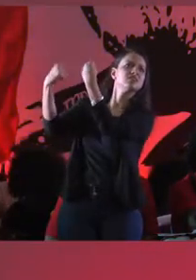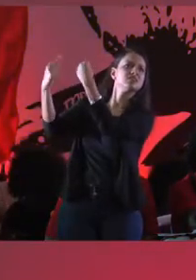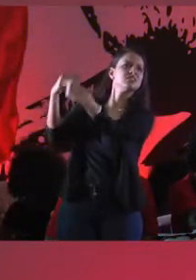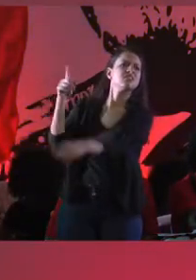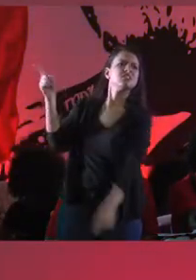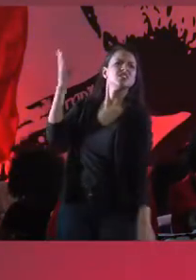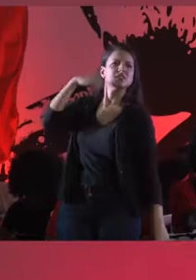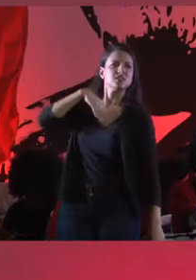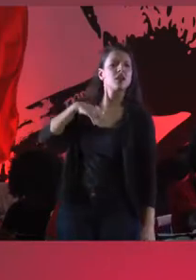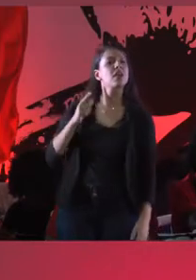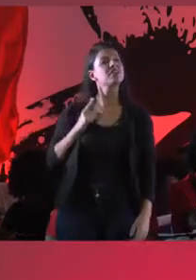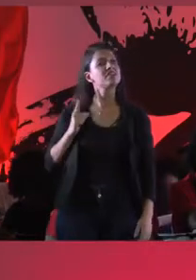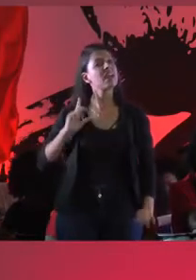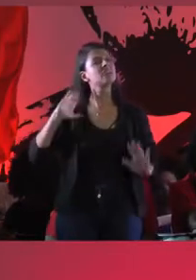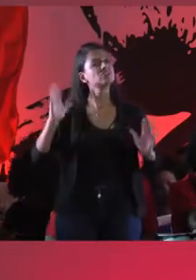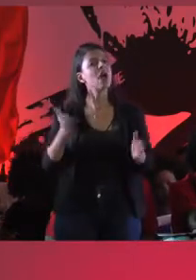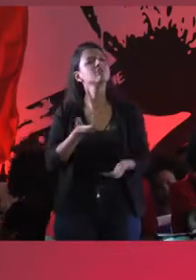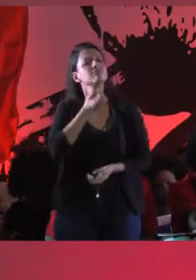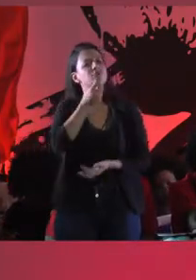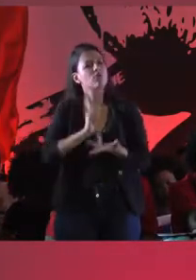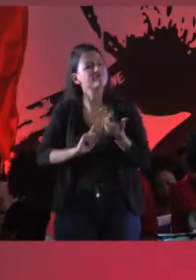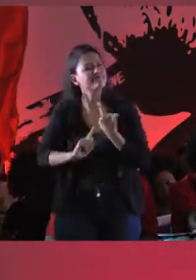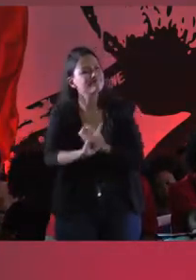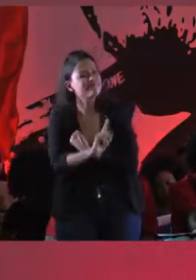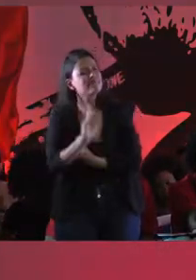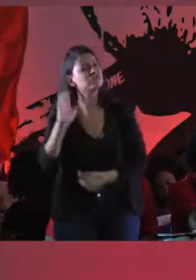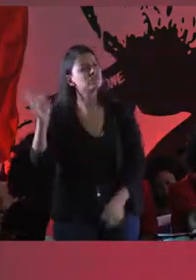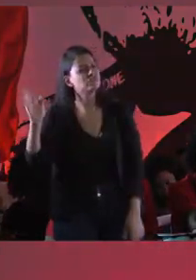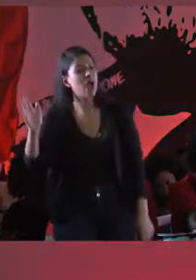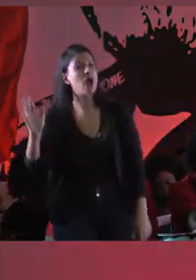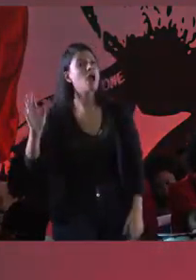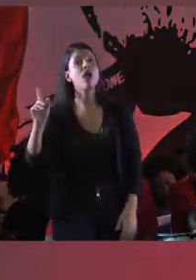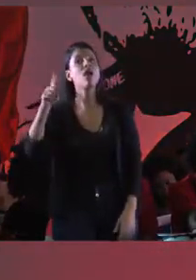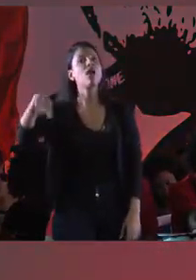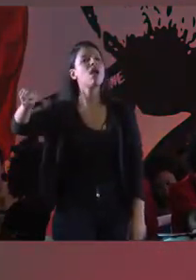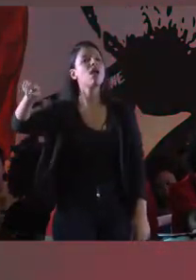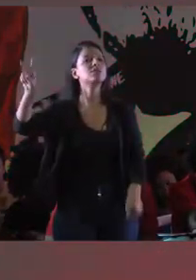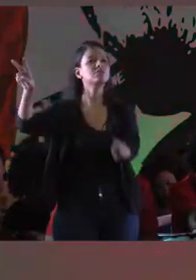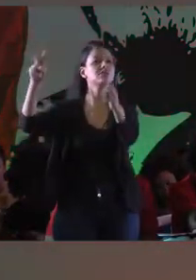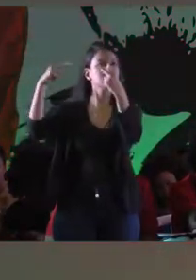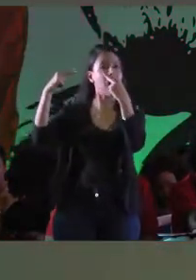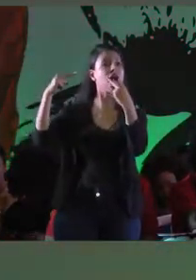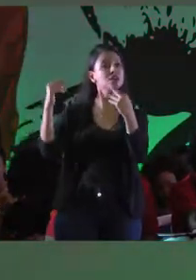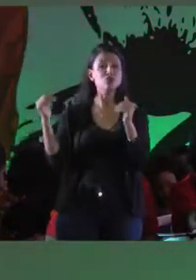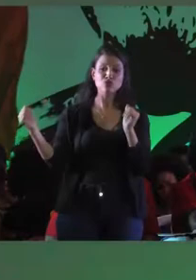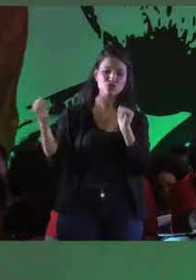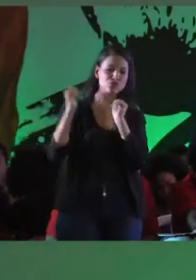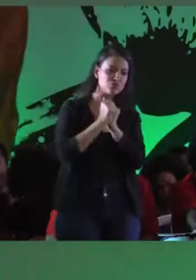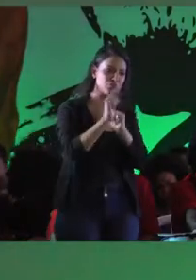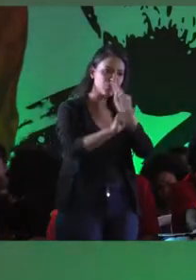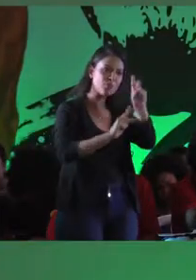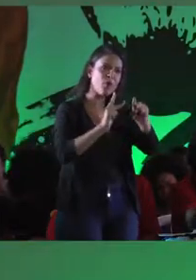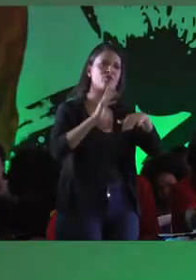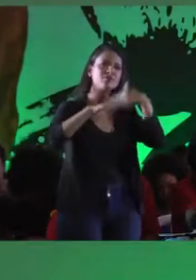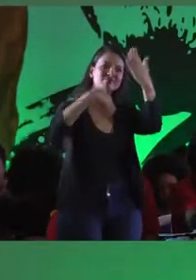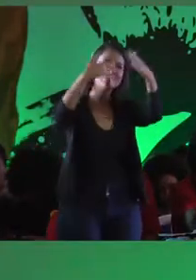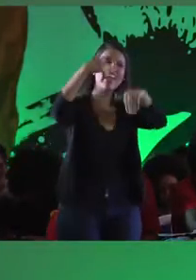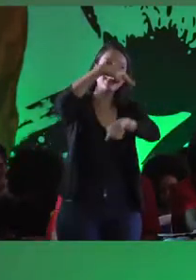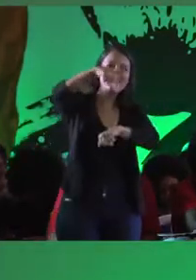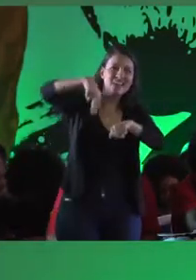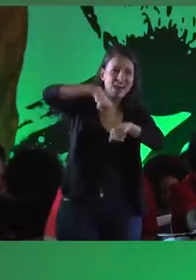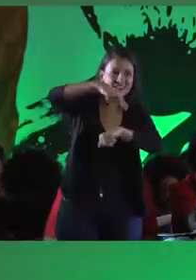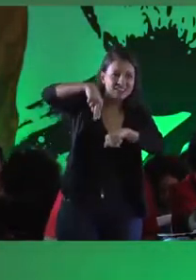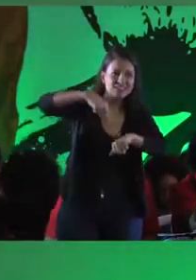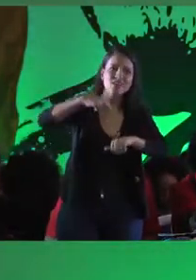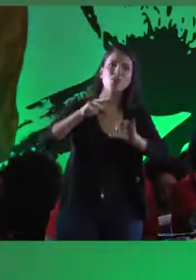privilégios, que não consegue olhar para o seu povo e construir uma nação, um projeto de desenvolvimento. Uma